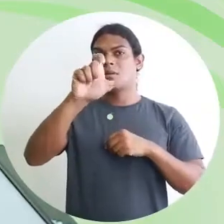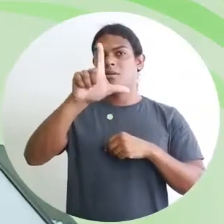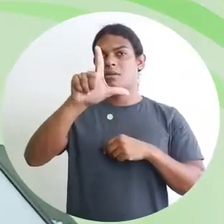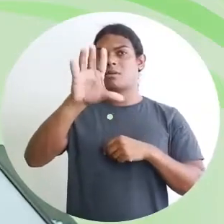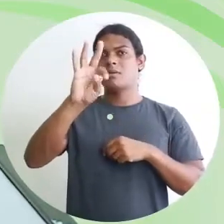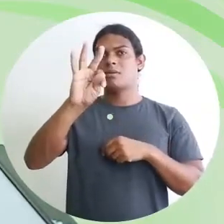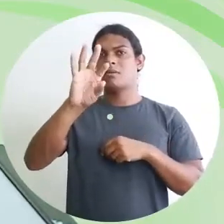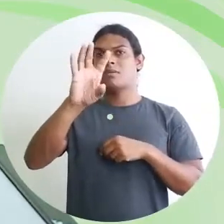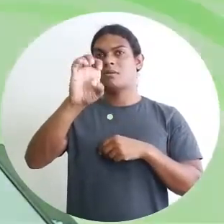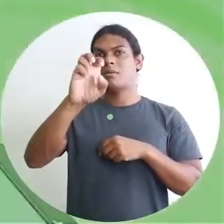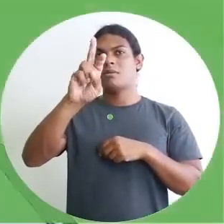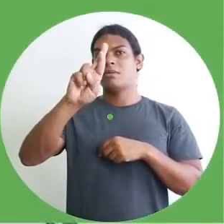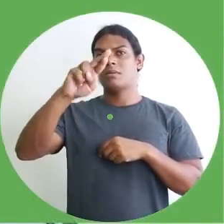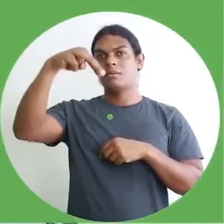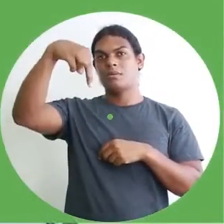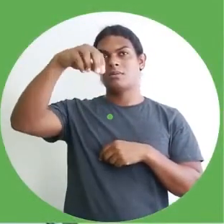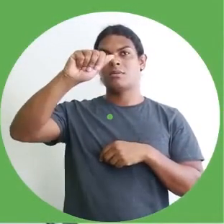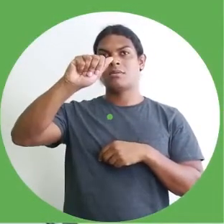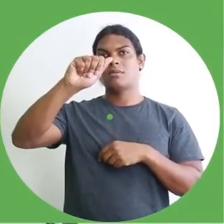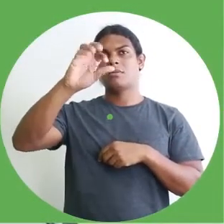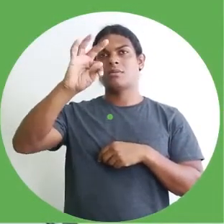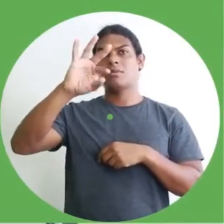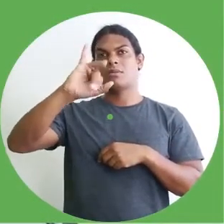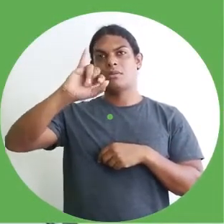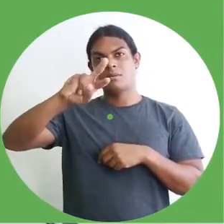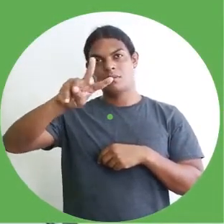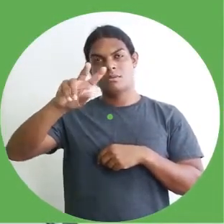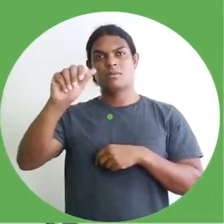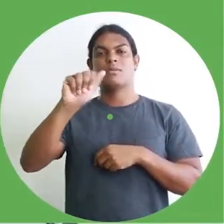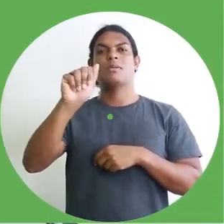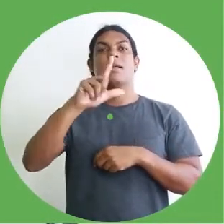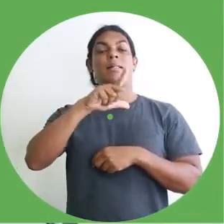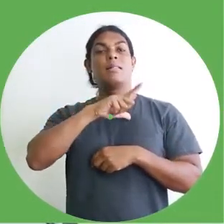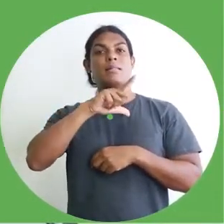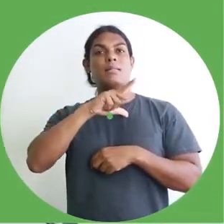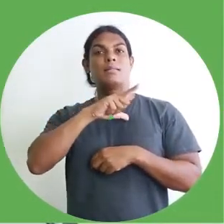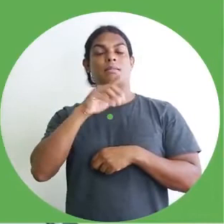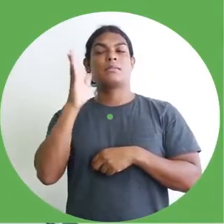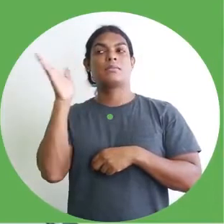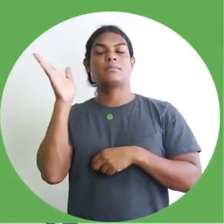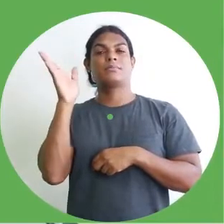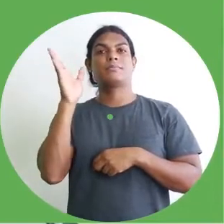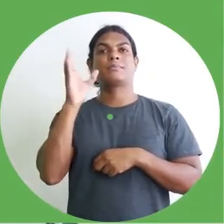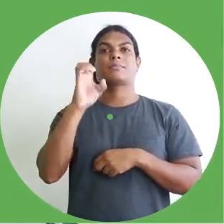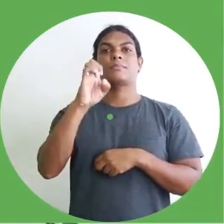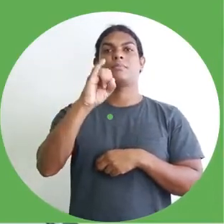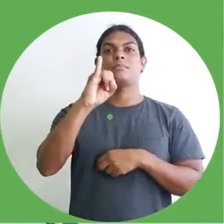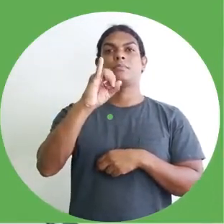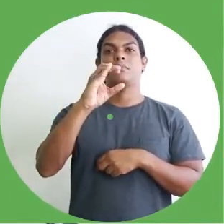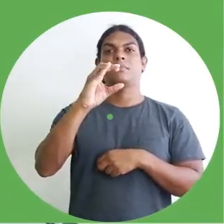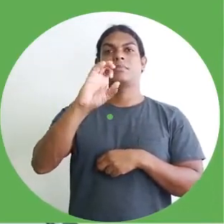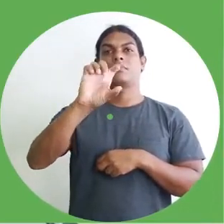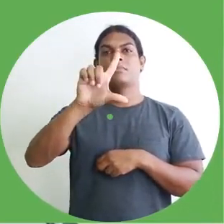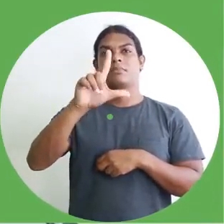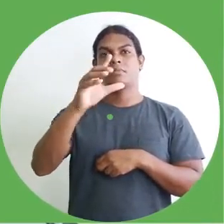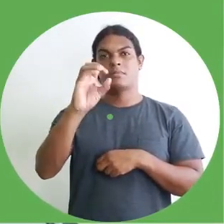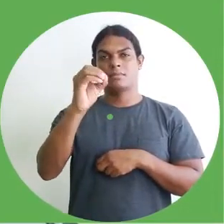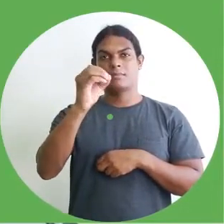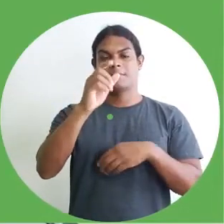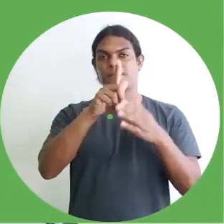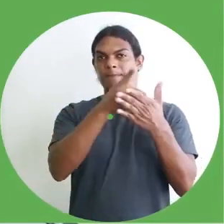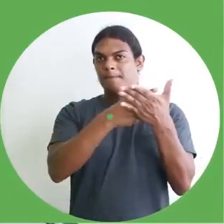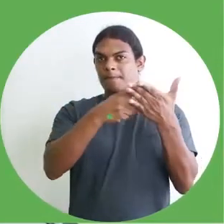esse próximo, que você tem aí símbolos que a gente chama de símbolos gráficos junto com palavras